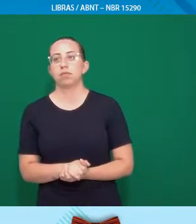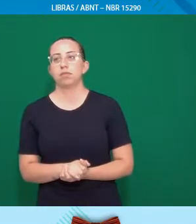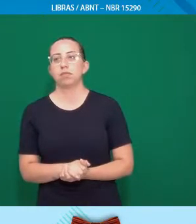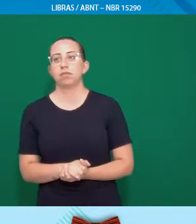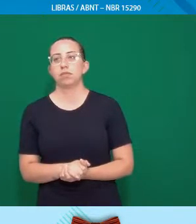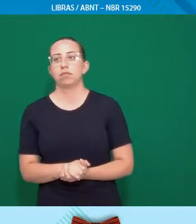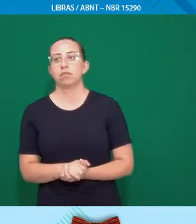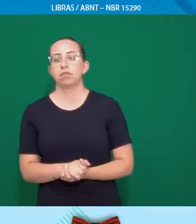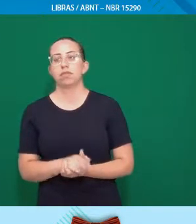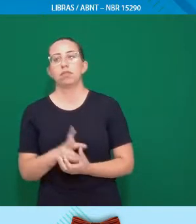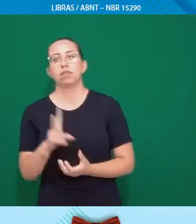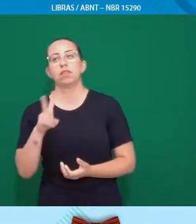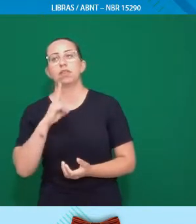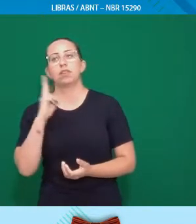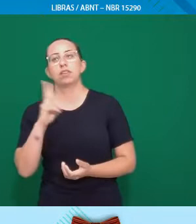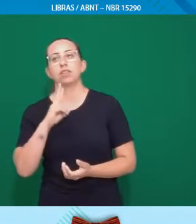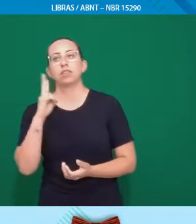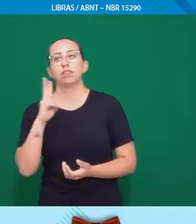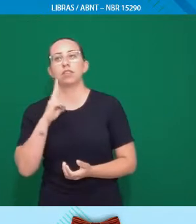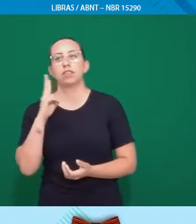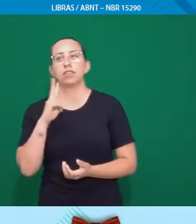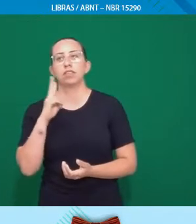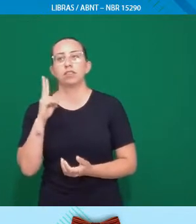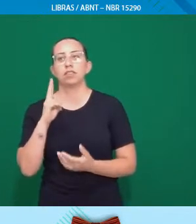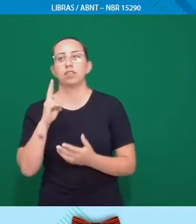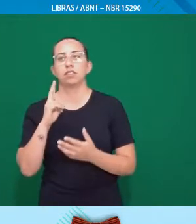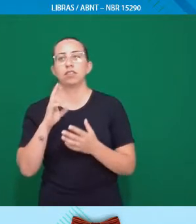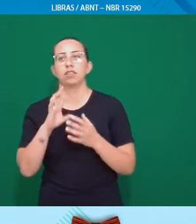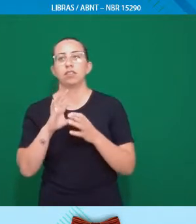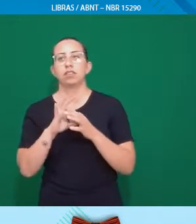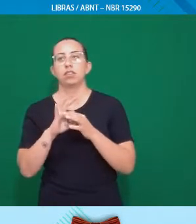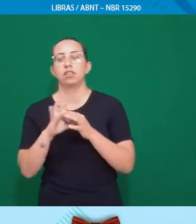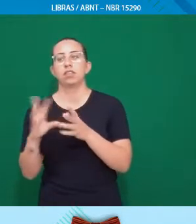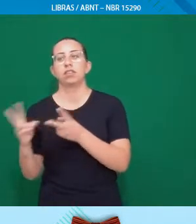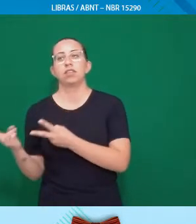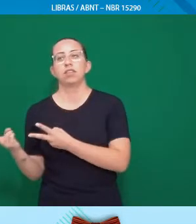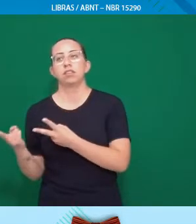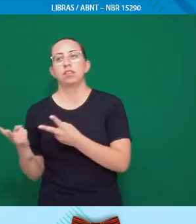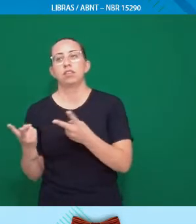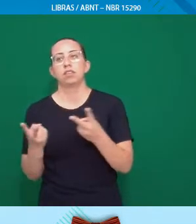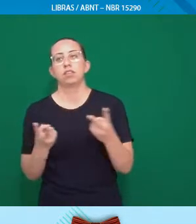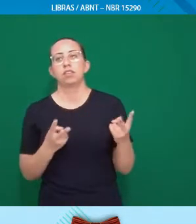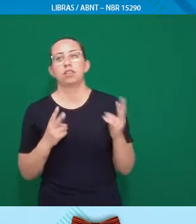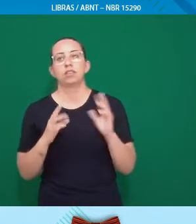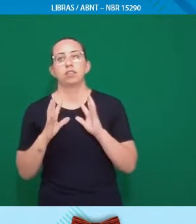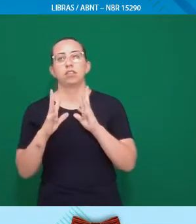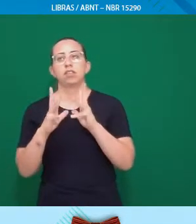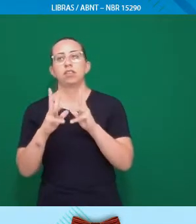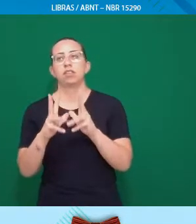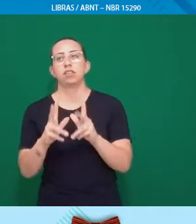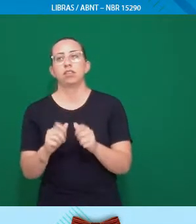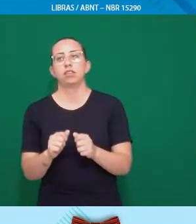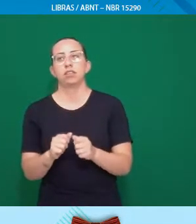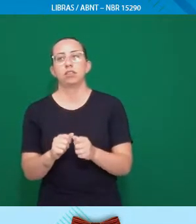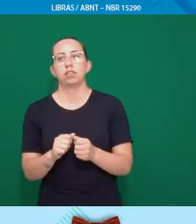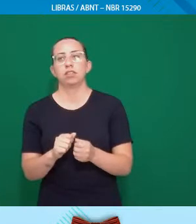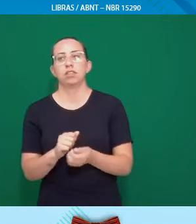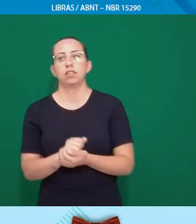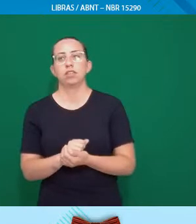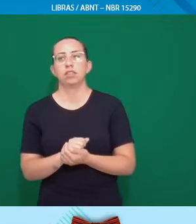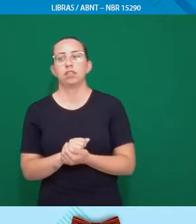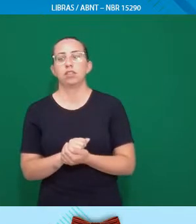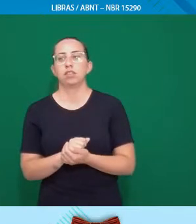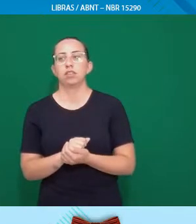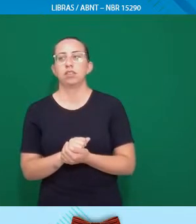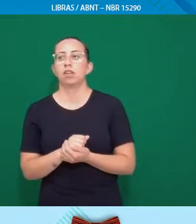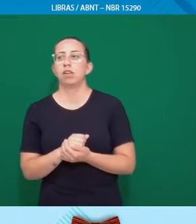os geradores passar agora deixou todos os convidados à vontade para aqueles que quiserem né deixar cabelo vereadores que